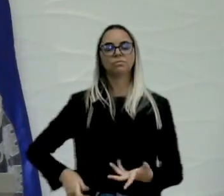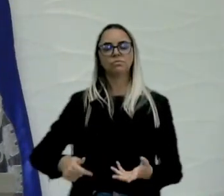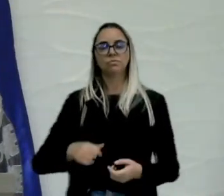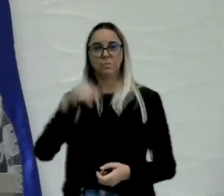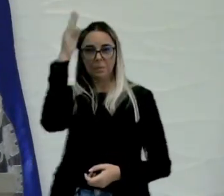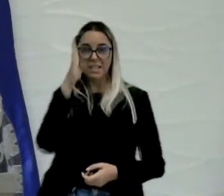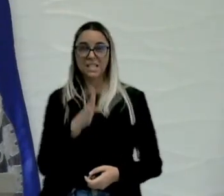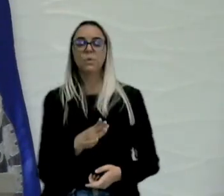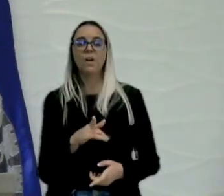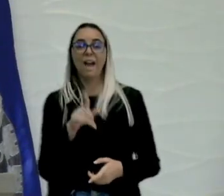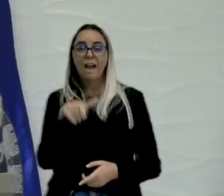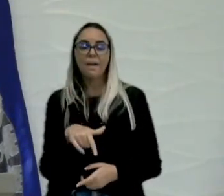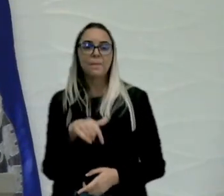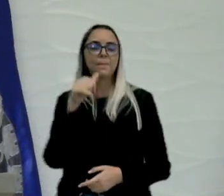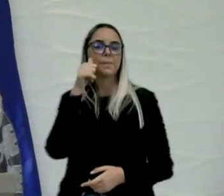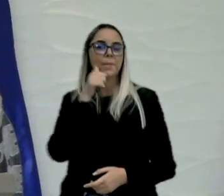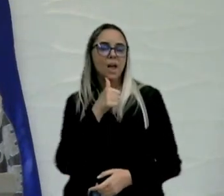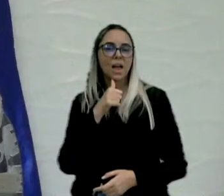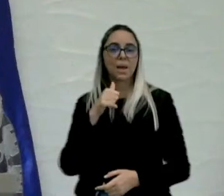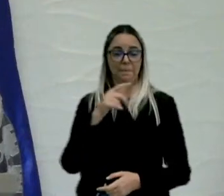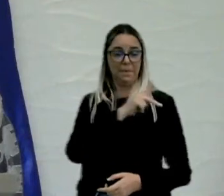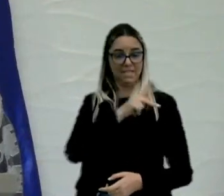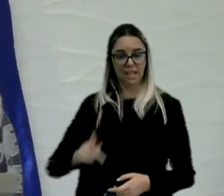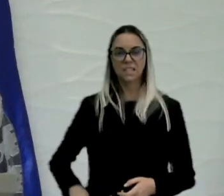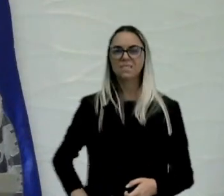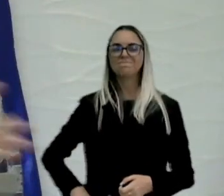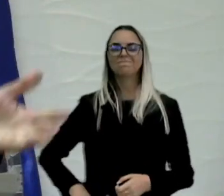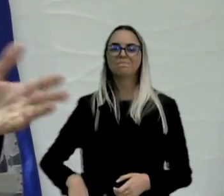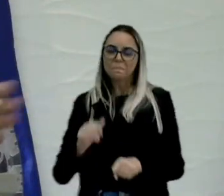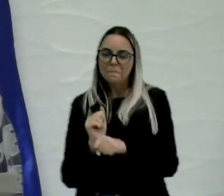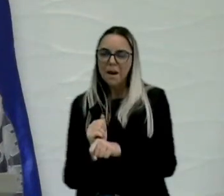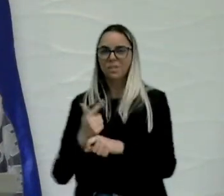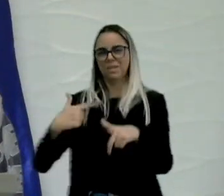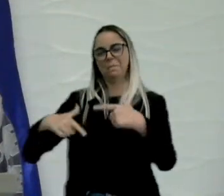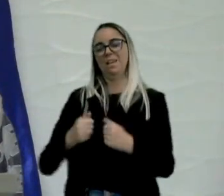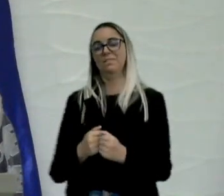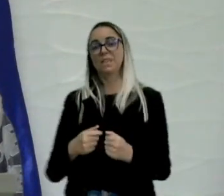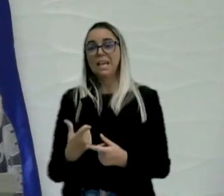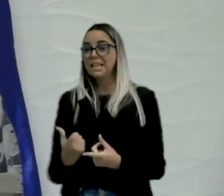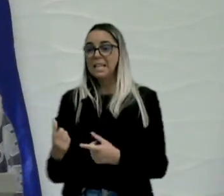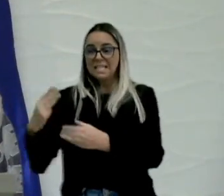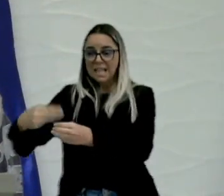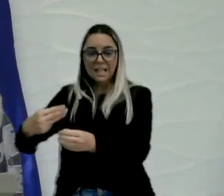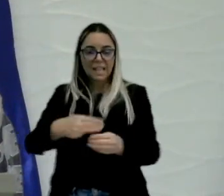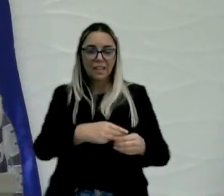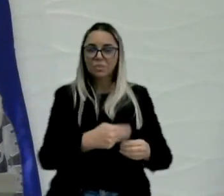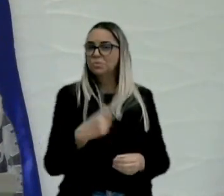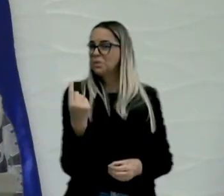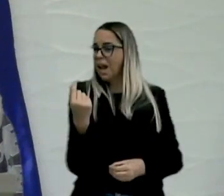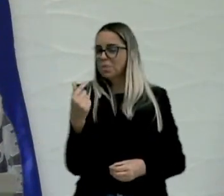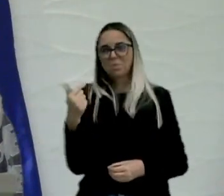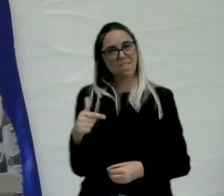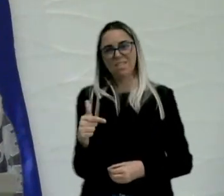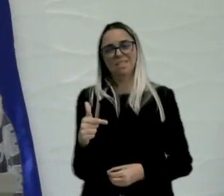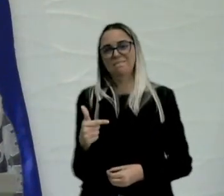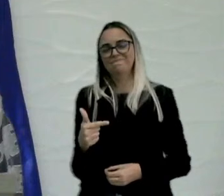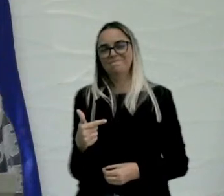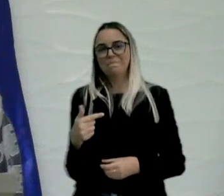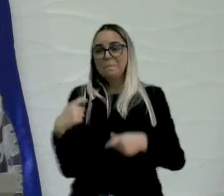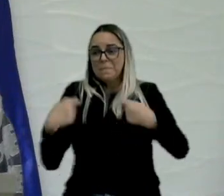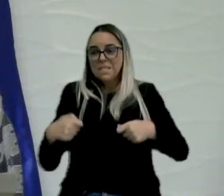o Brasil em crise sem dinheiro nas prefeituras sem dinheiro nos municípios e teve que